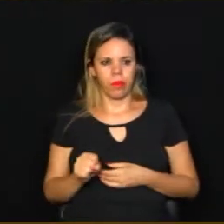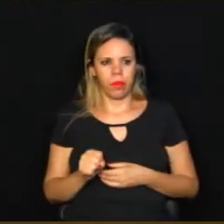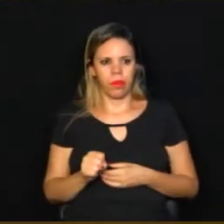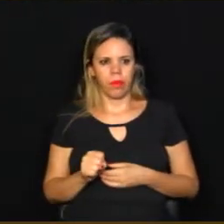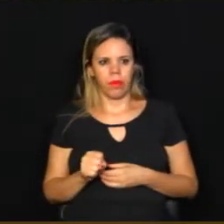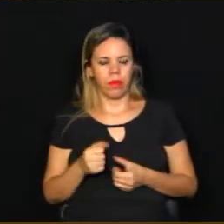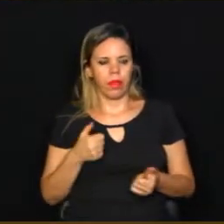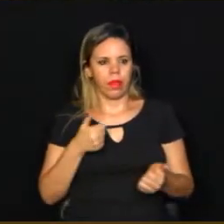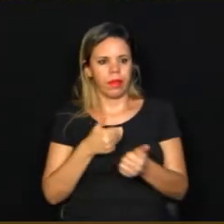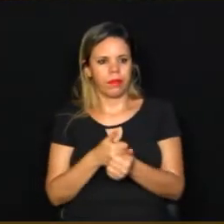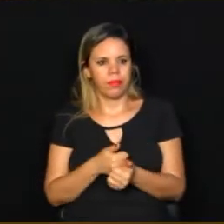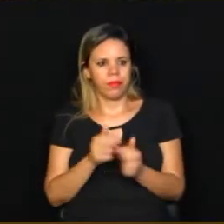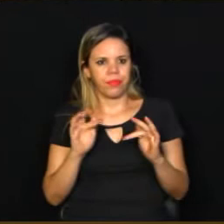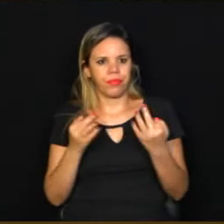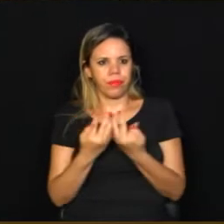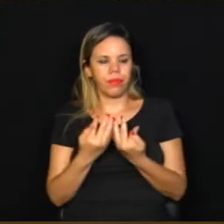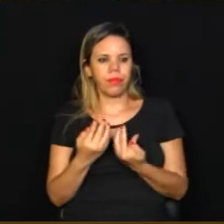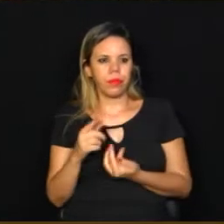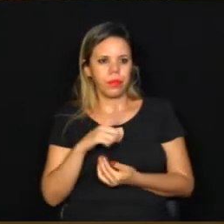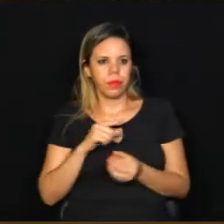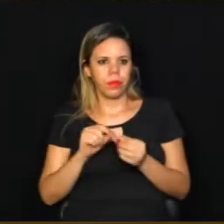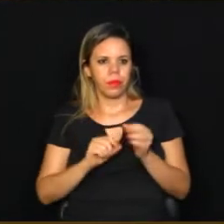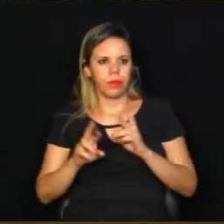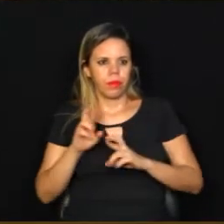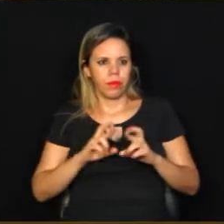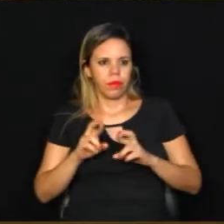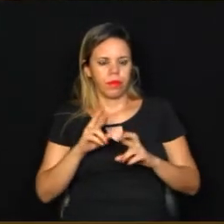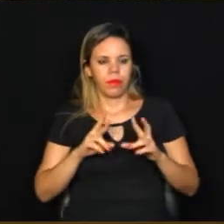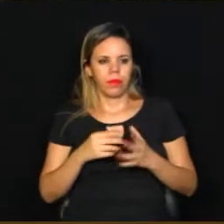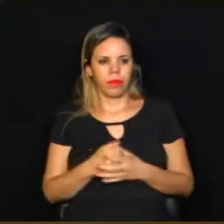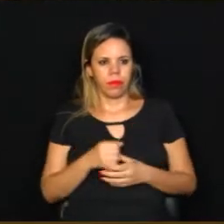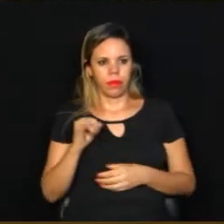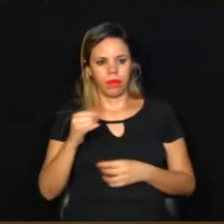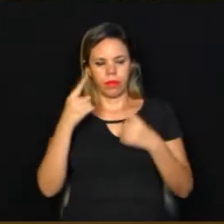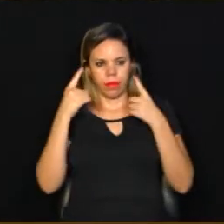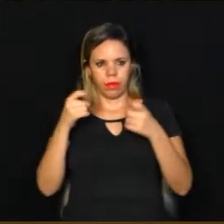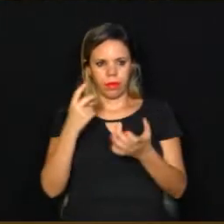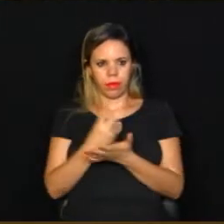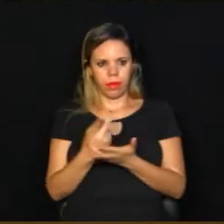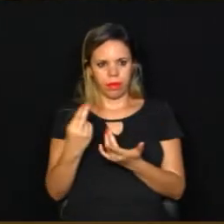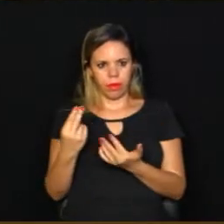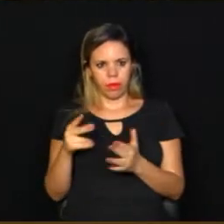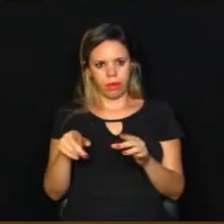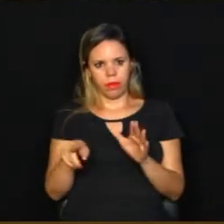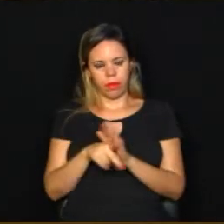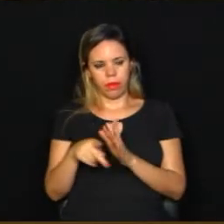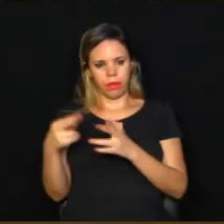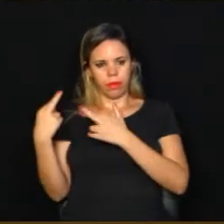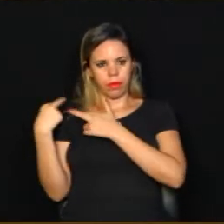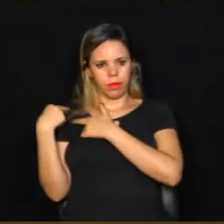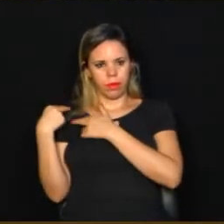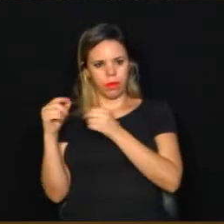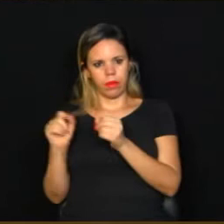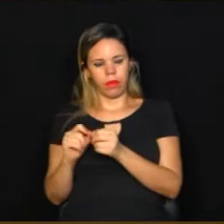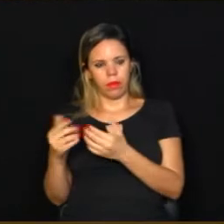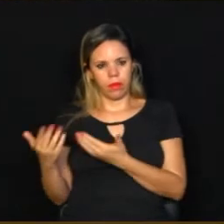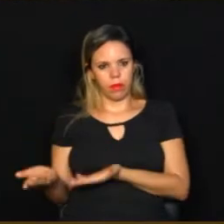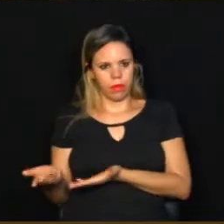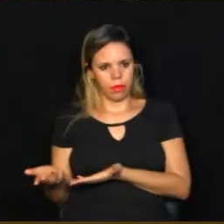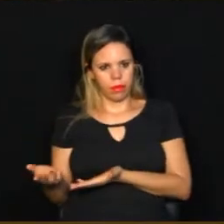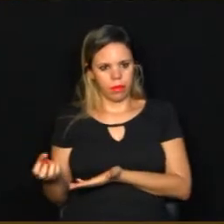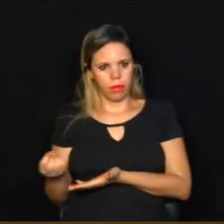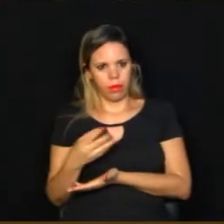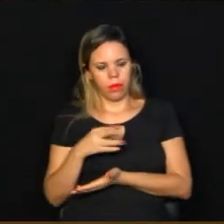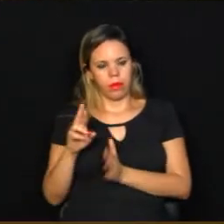do acompanhamento das famílias, eles têm que fazer essa triagem para verificar se essa violência é mesmo de sua competência. Então, o que faz? Esse